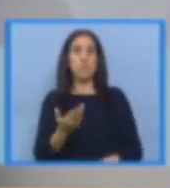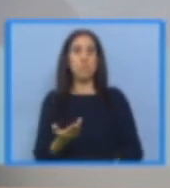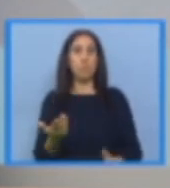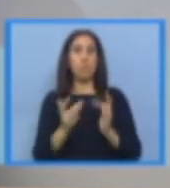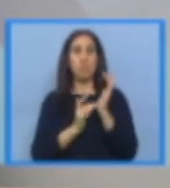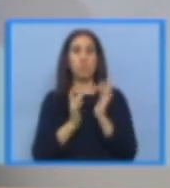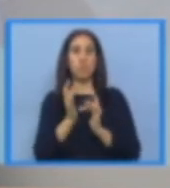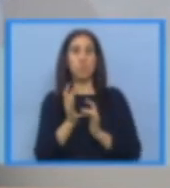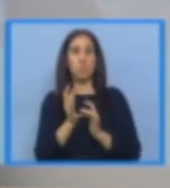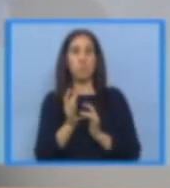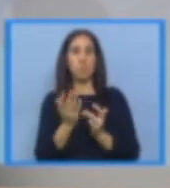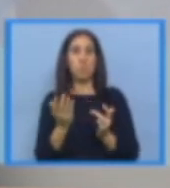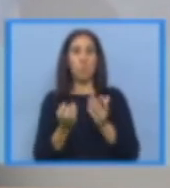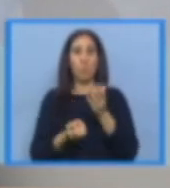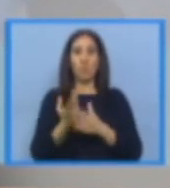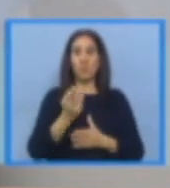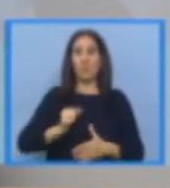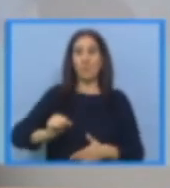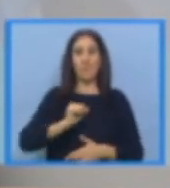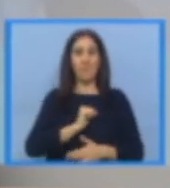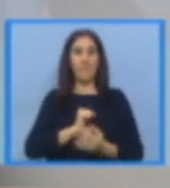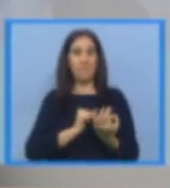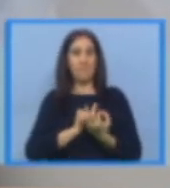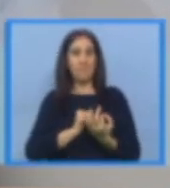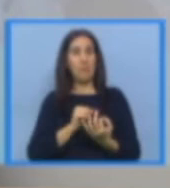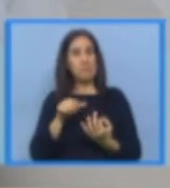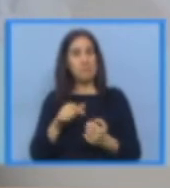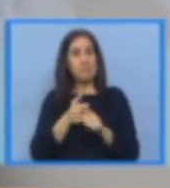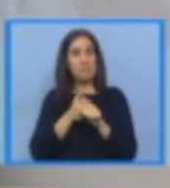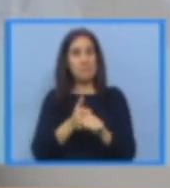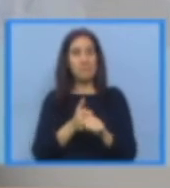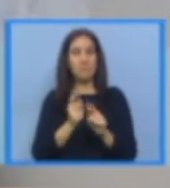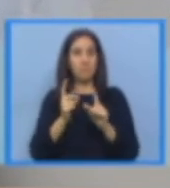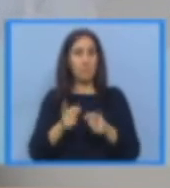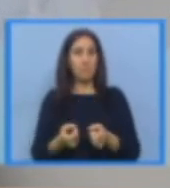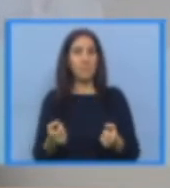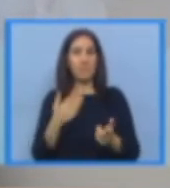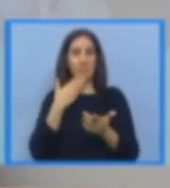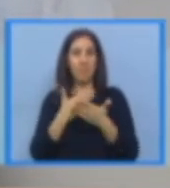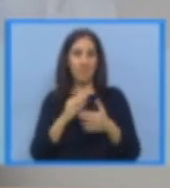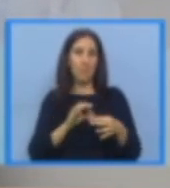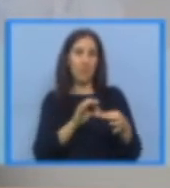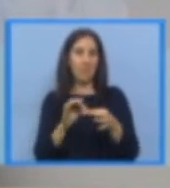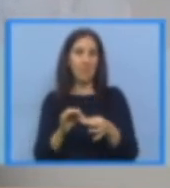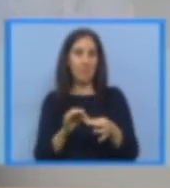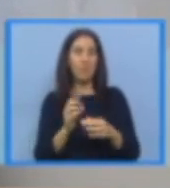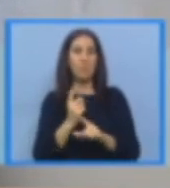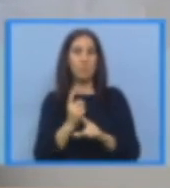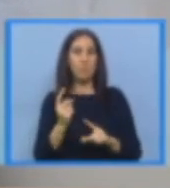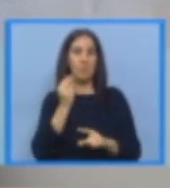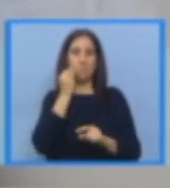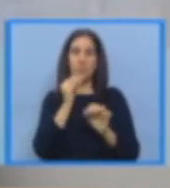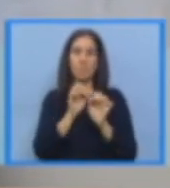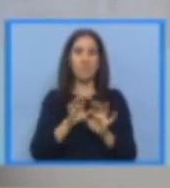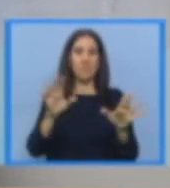Jesus Cristo é a nossa origem, não é? É por aí que temos que ir por aí para criar a unidade. Porque essa é a sua mensagem, é